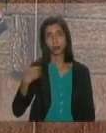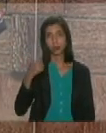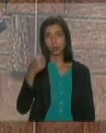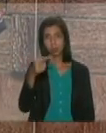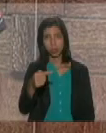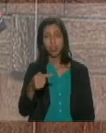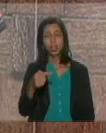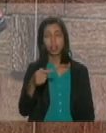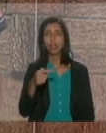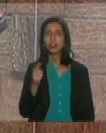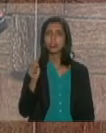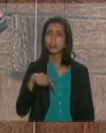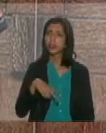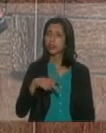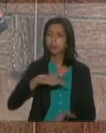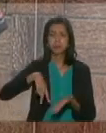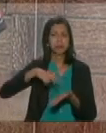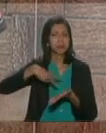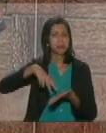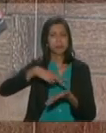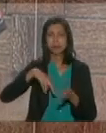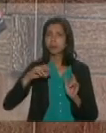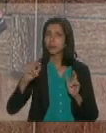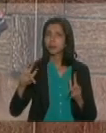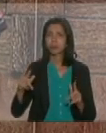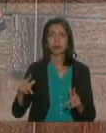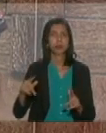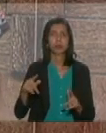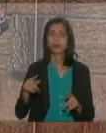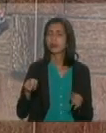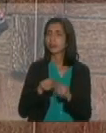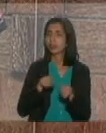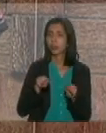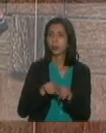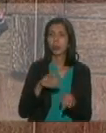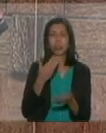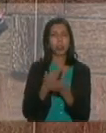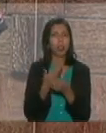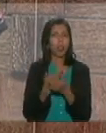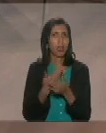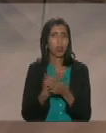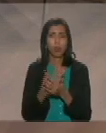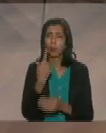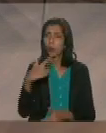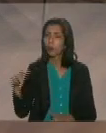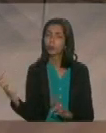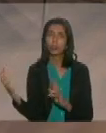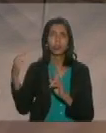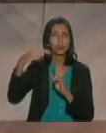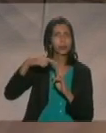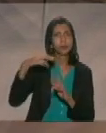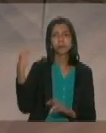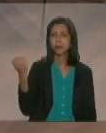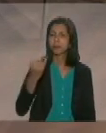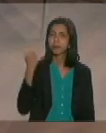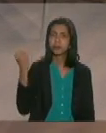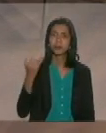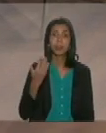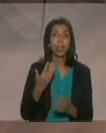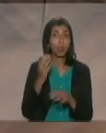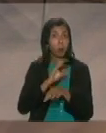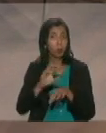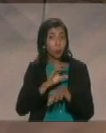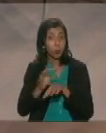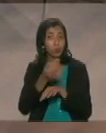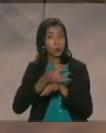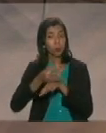estava com 17 anos. Era assim um auge de dança, né? E Marli Tavares também, fiz aula com ele era um ícone, né? Assim, nossa, todo mundo queria fazer